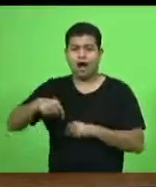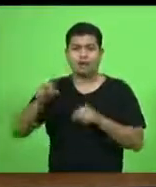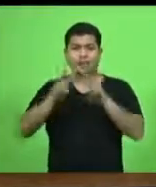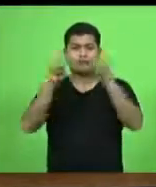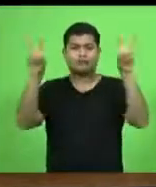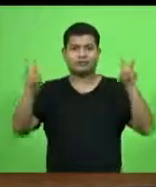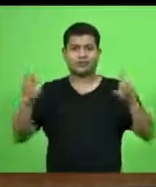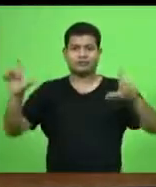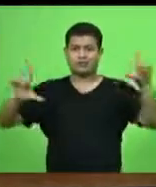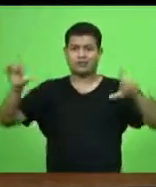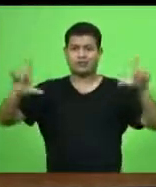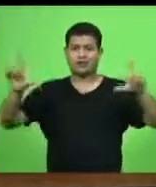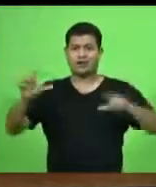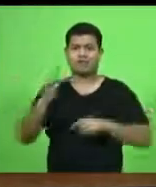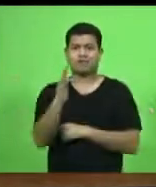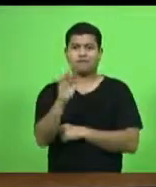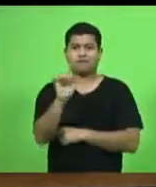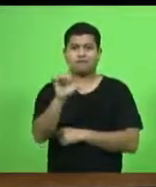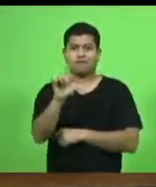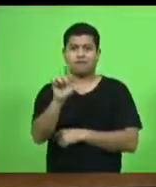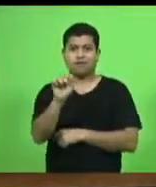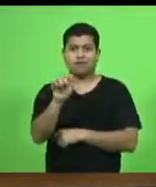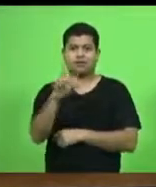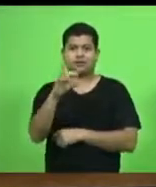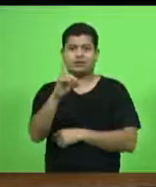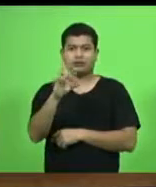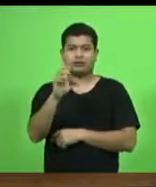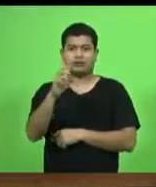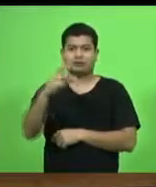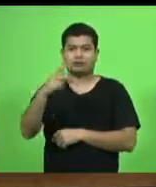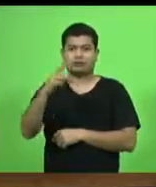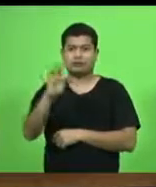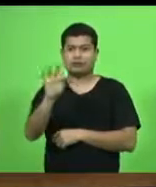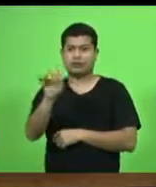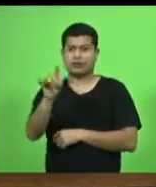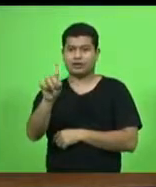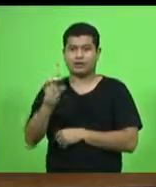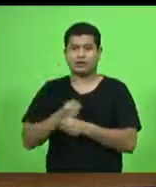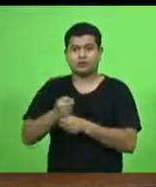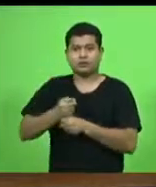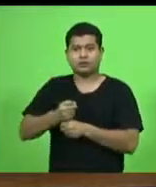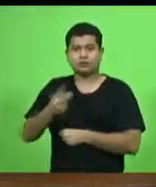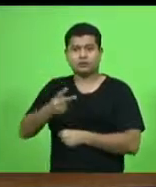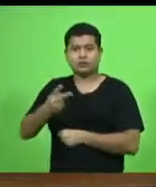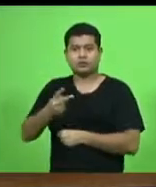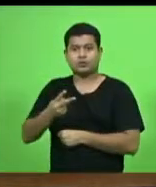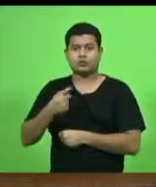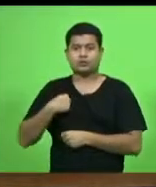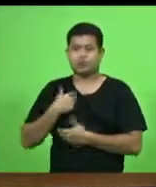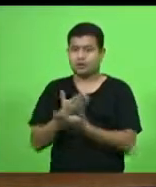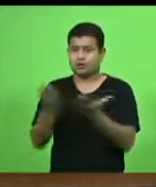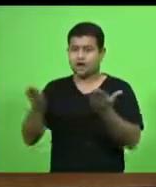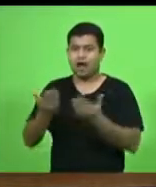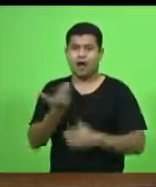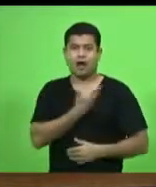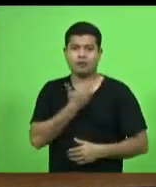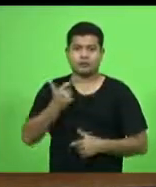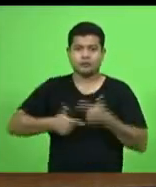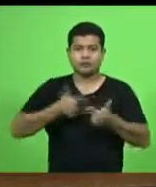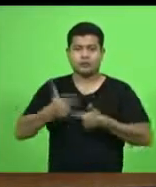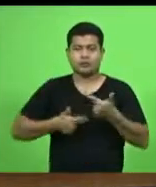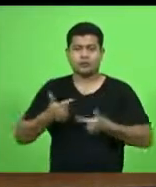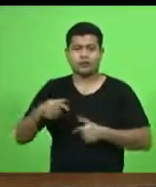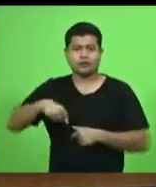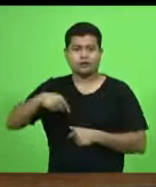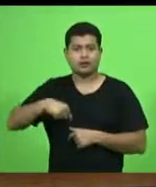falava, conversava com a Assembleia. Eu passei 2 anos aqui, e os meus colegas também são testemunha disso. Poucos